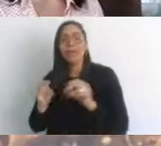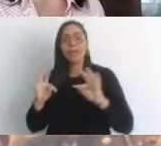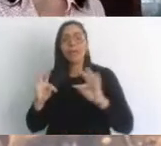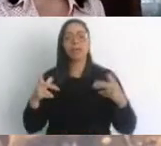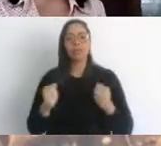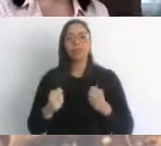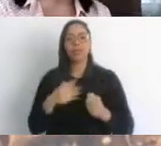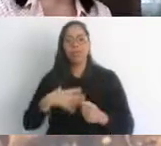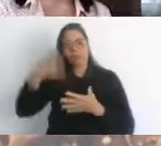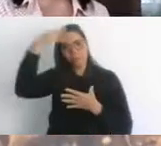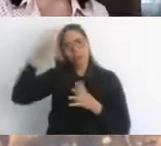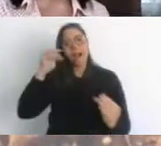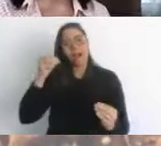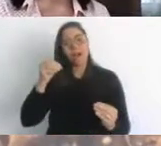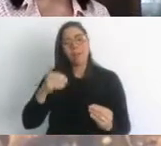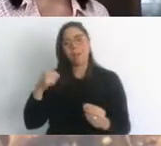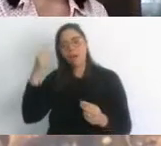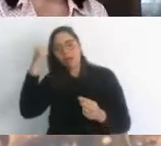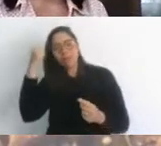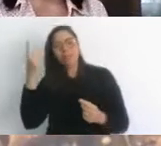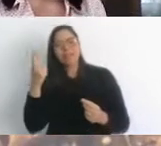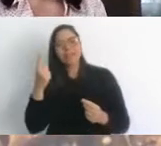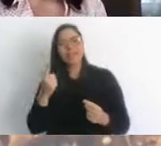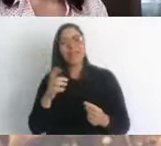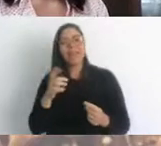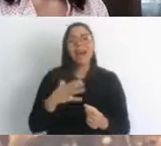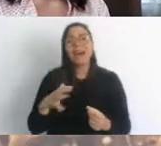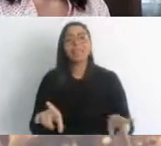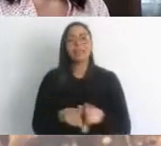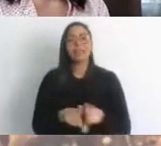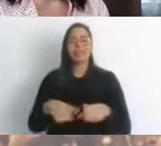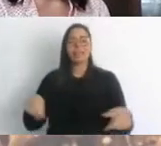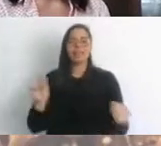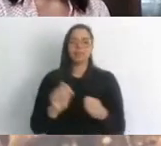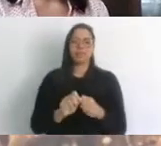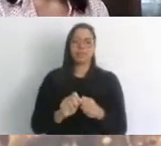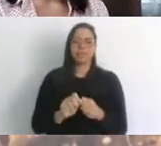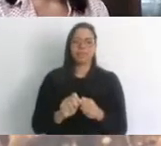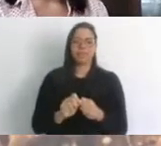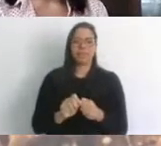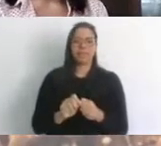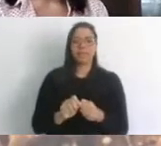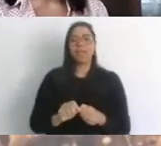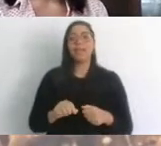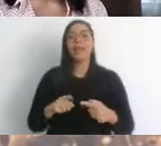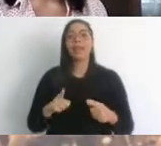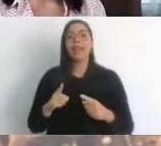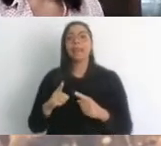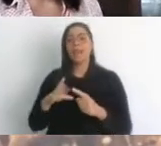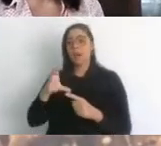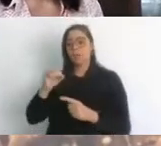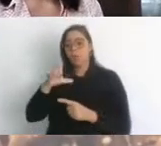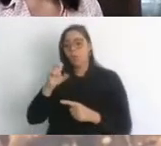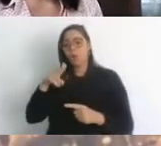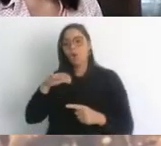corpo carrega uma alma o corpo carrega a ideia o corpo carrega a ação ação de fazer o ato de fazer E aí o a colônia ela